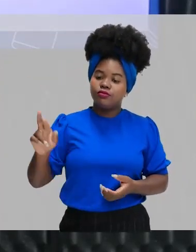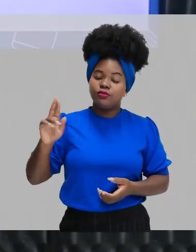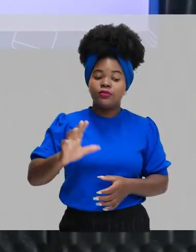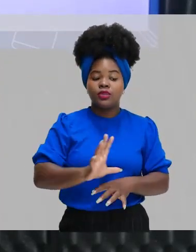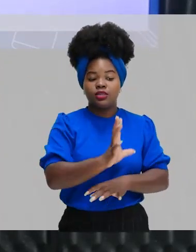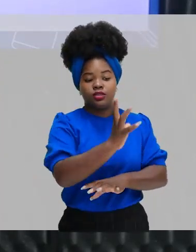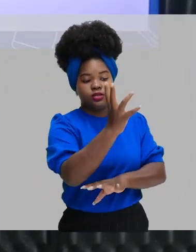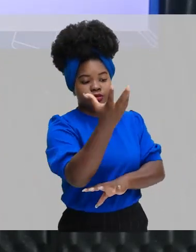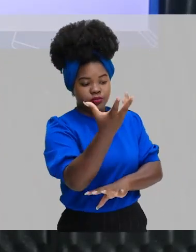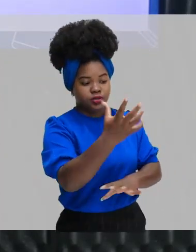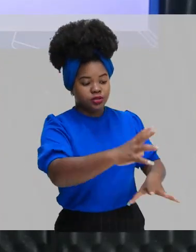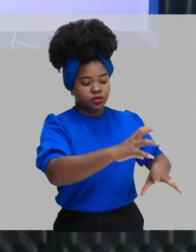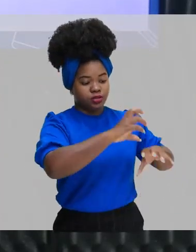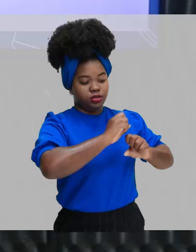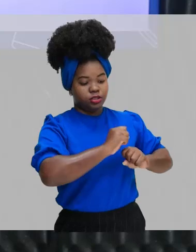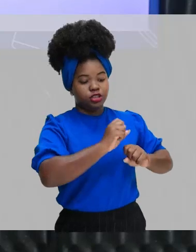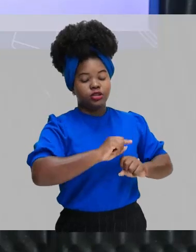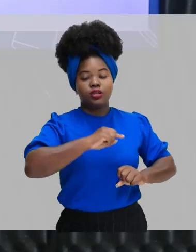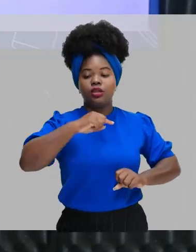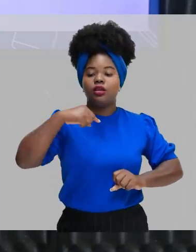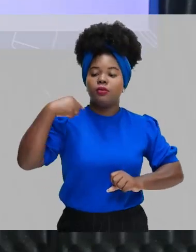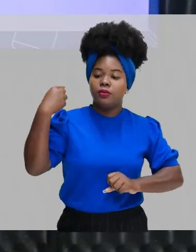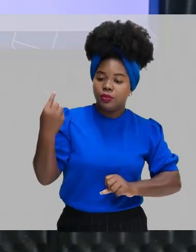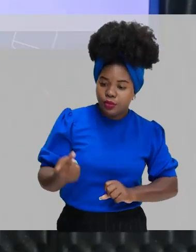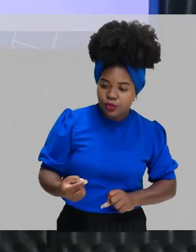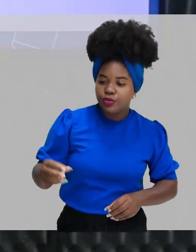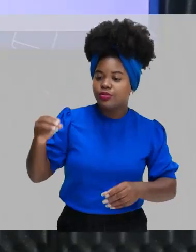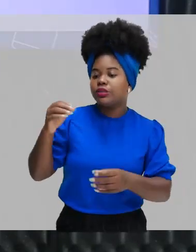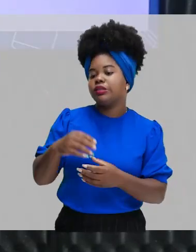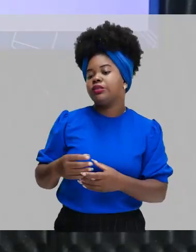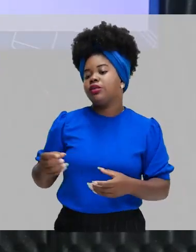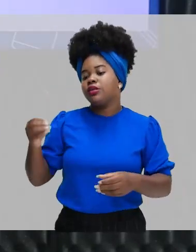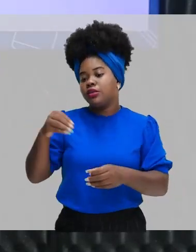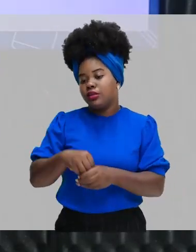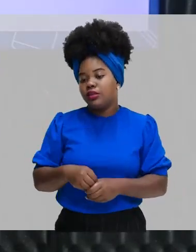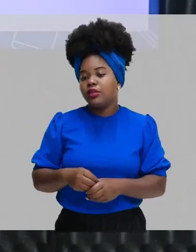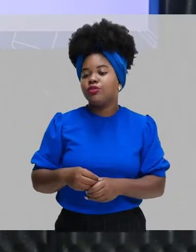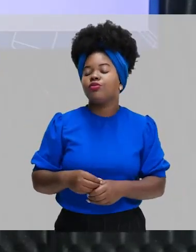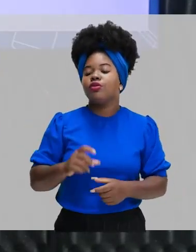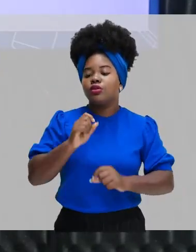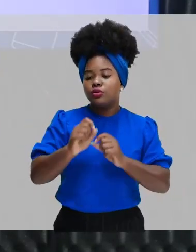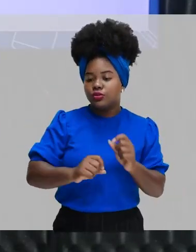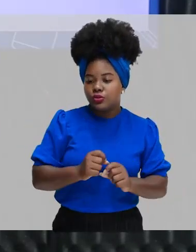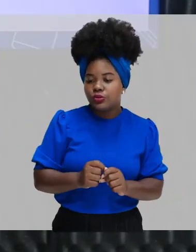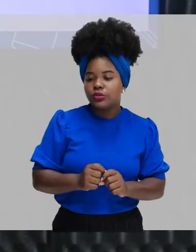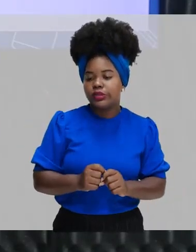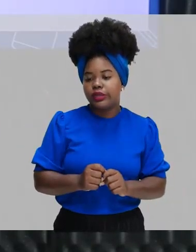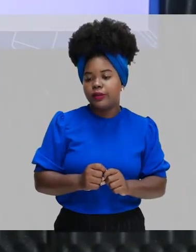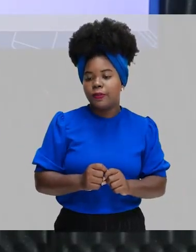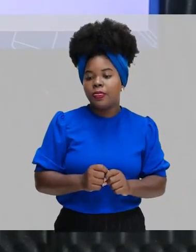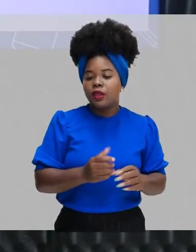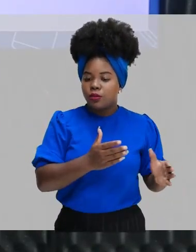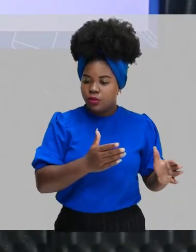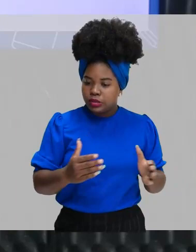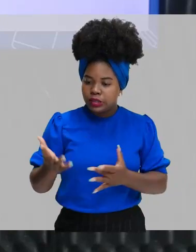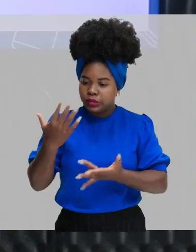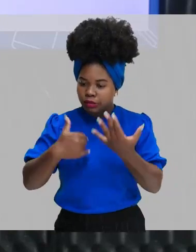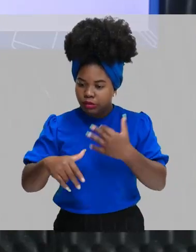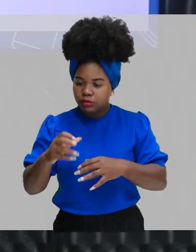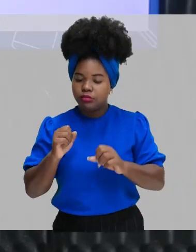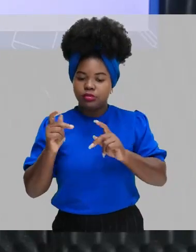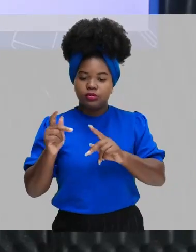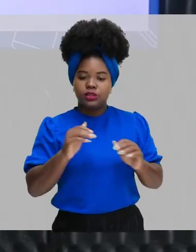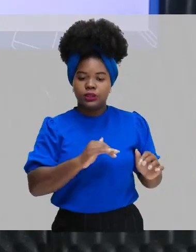plantas vão incorporar e daí vai entrar na cadeia alimentar show mais